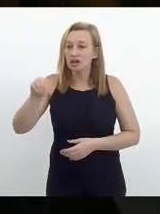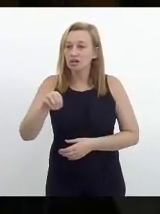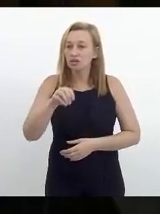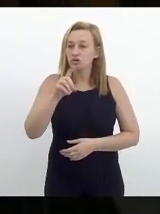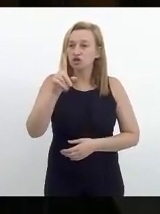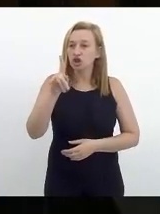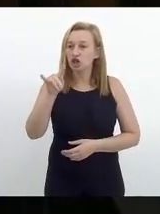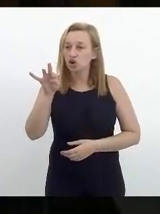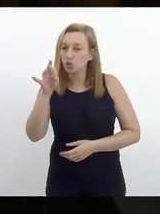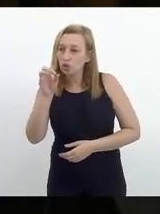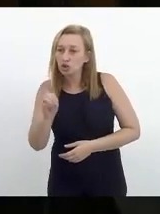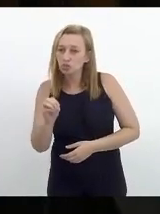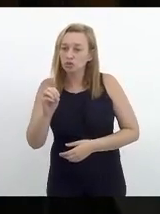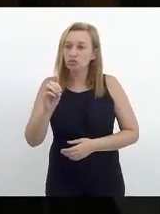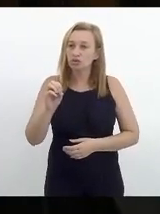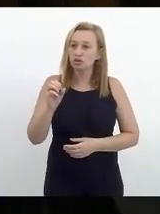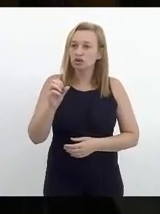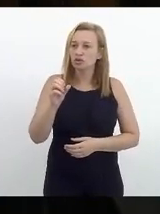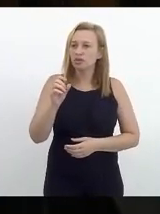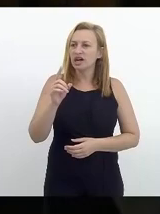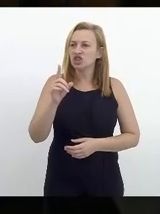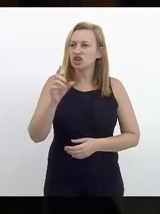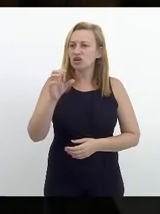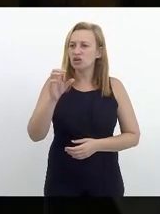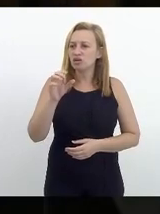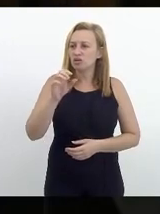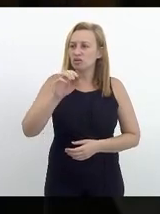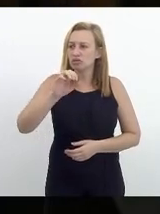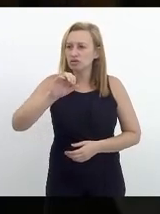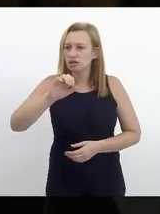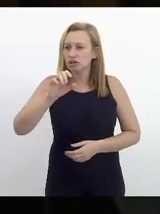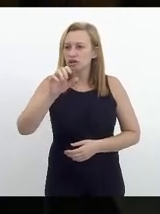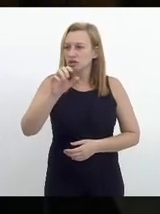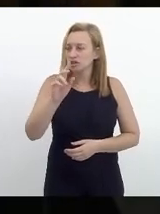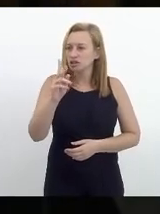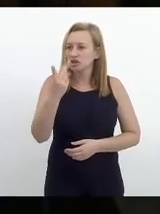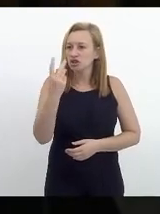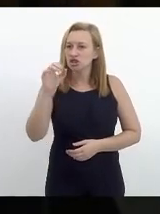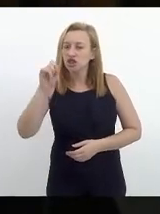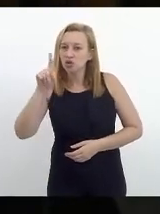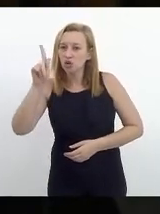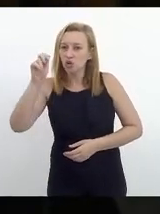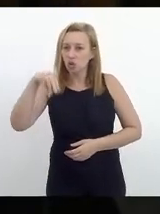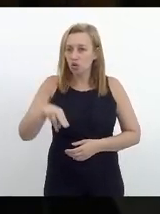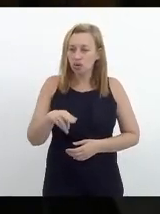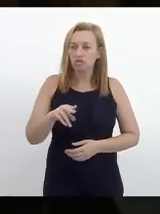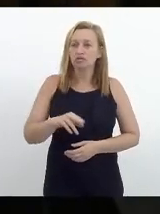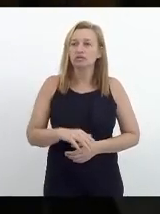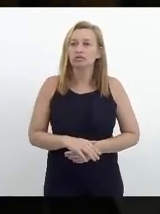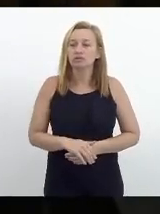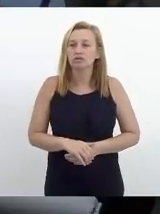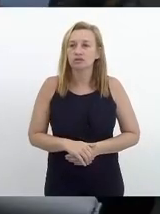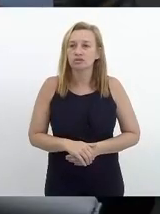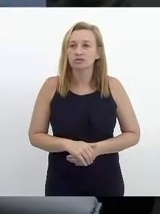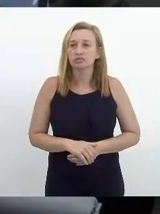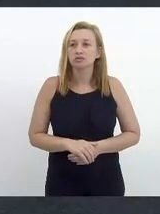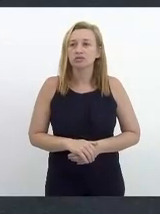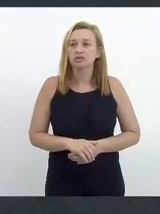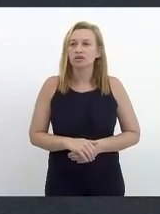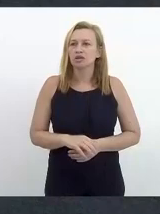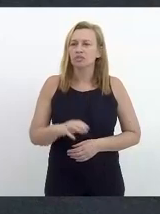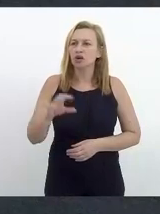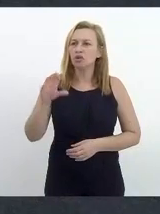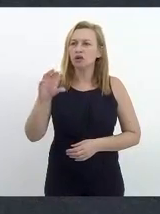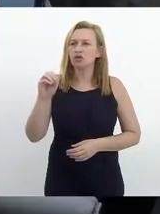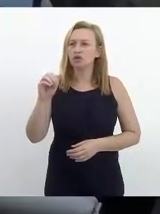Xangô, viva o sincretismo do povo brasileiro, que é a melhor resposta contra o racismo religioso. Caô